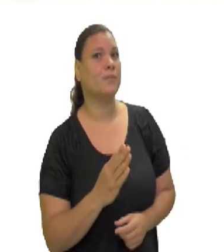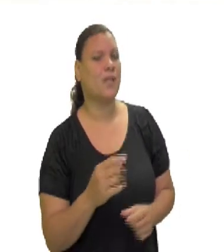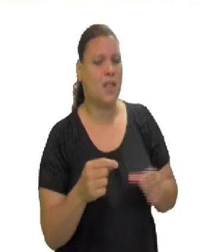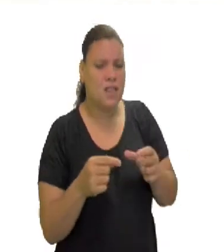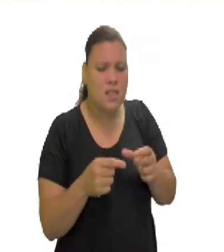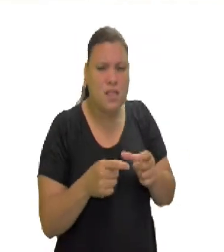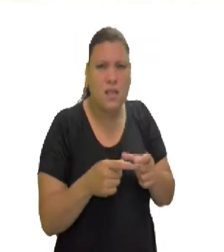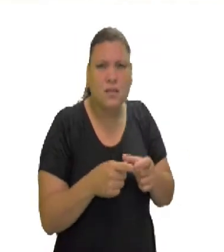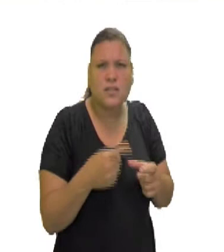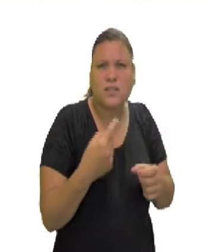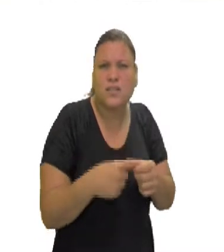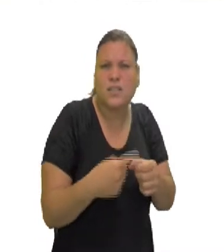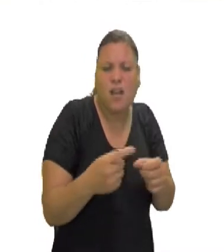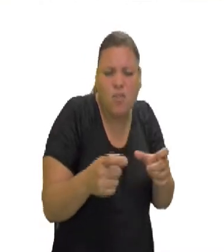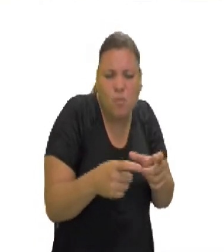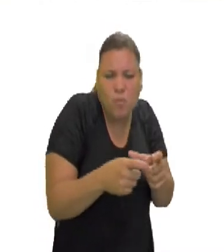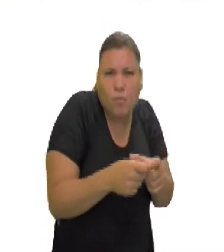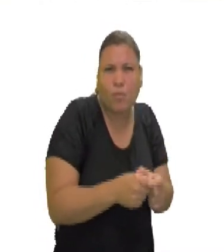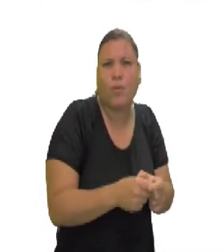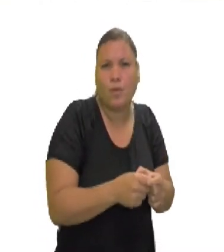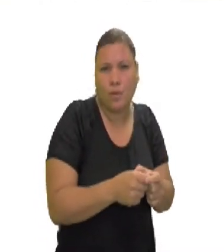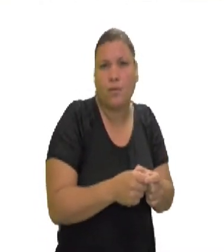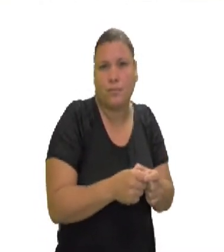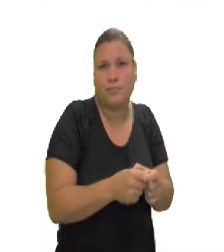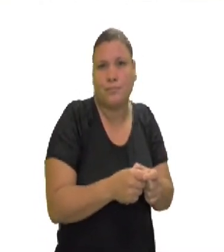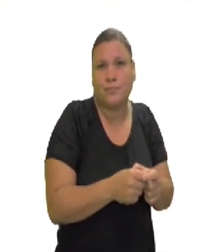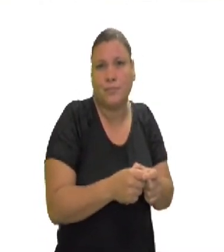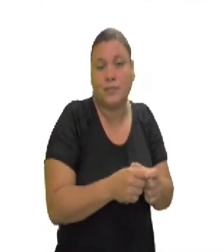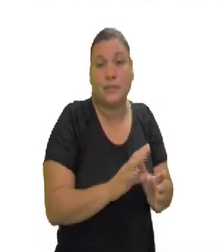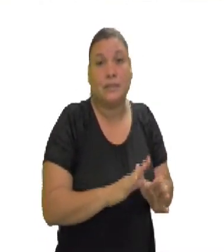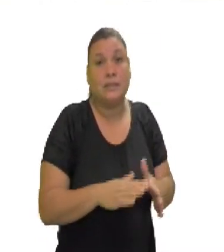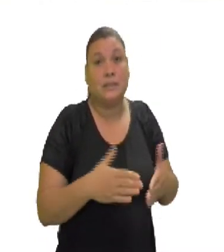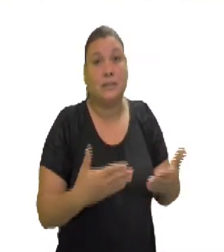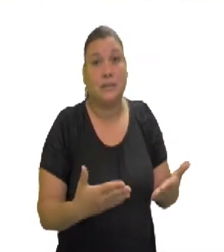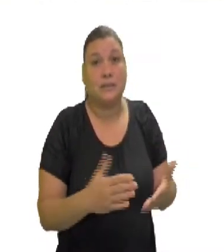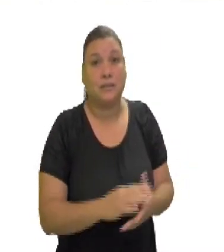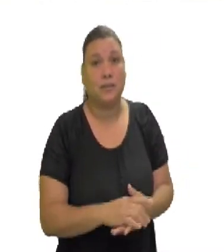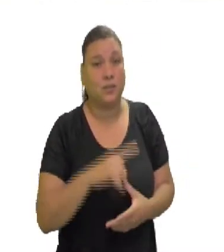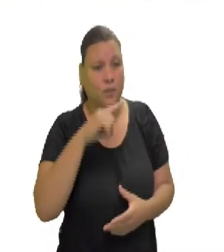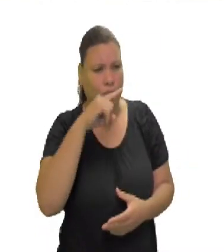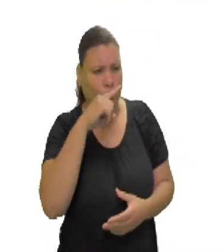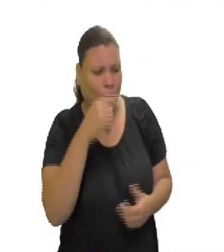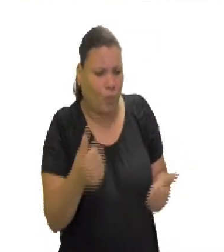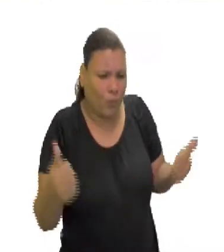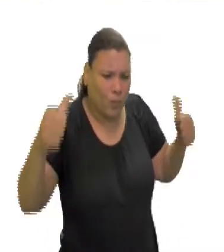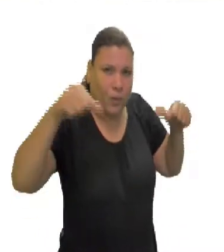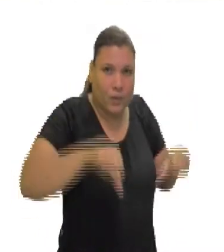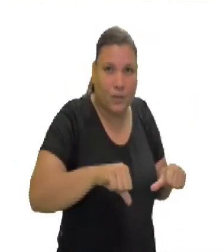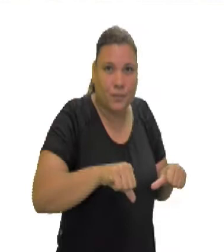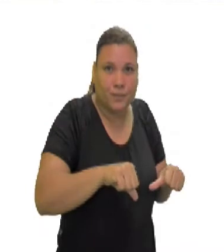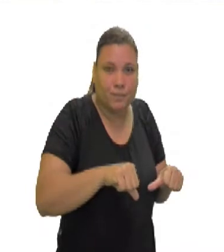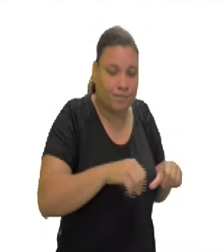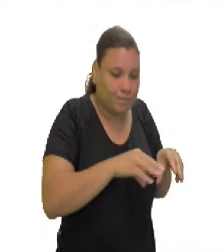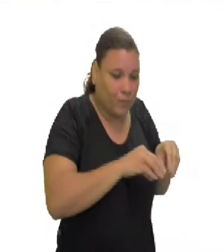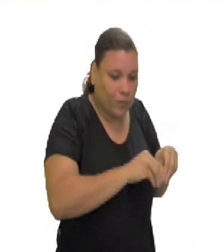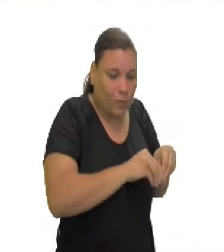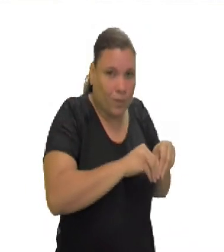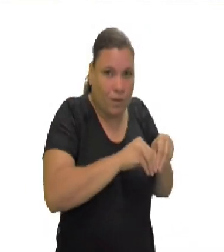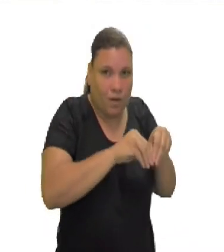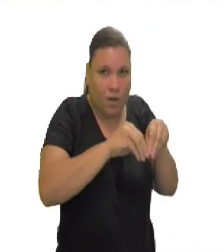o problema da cana-de-açúcar, começou a surgir uma entrada para a parte central do